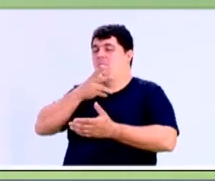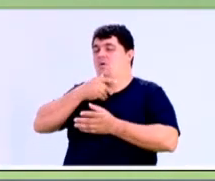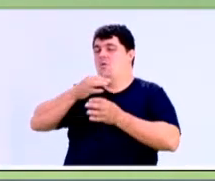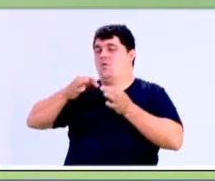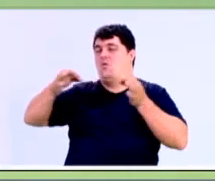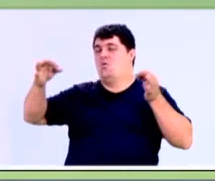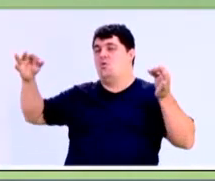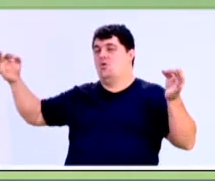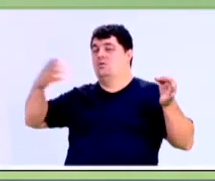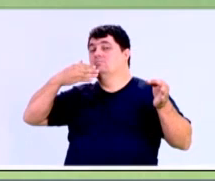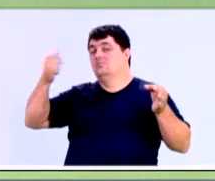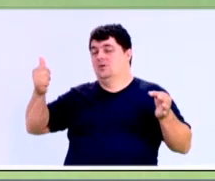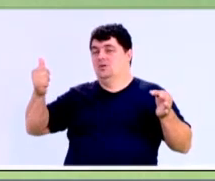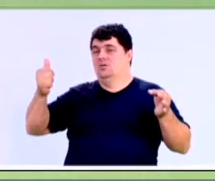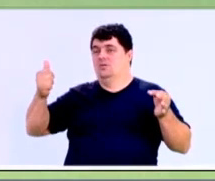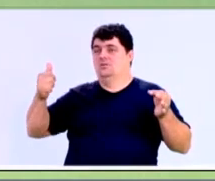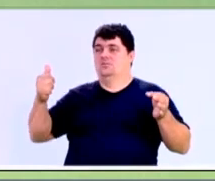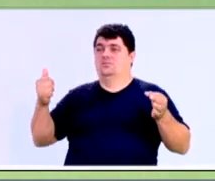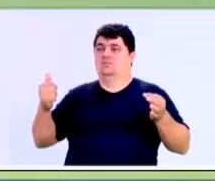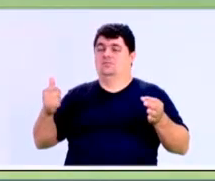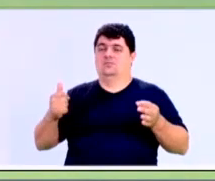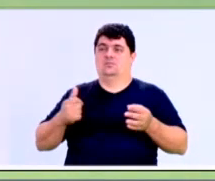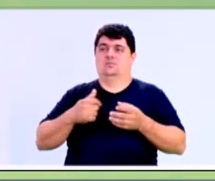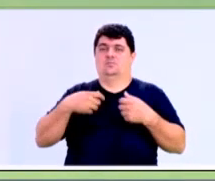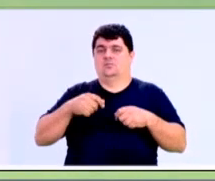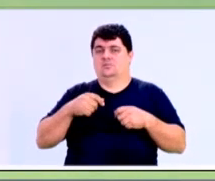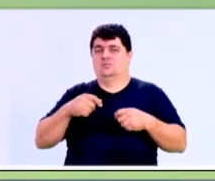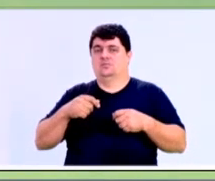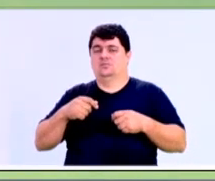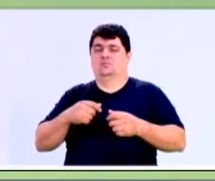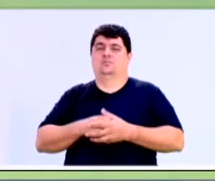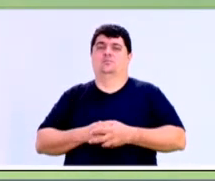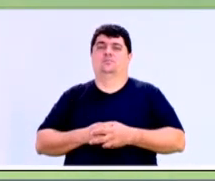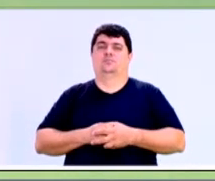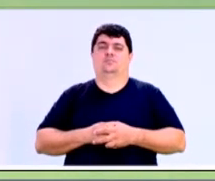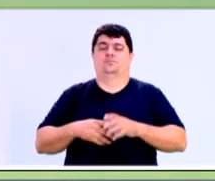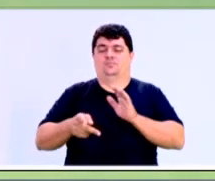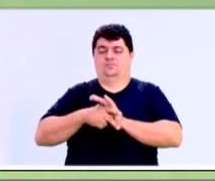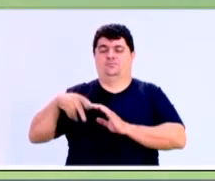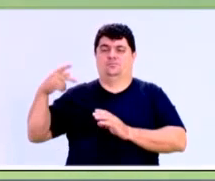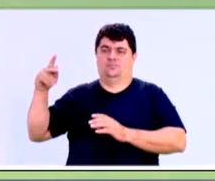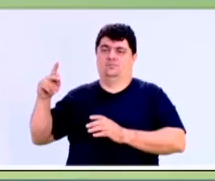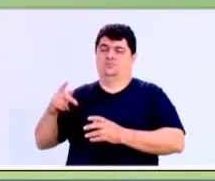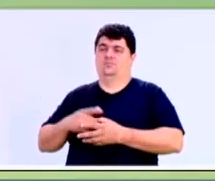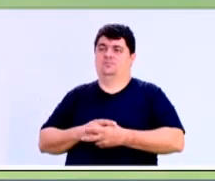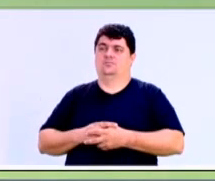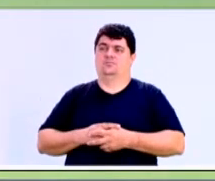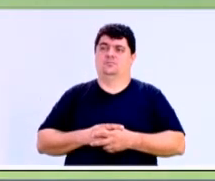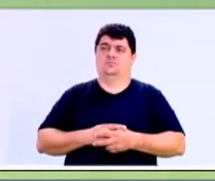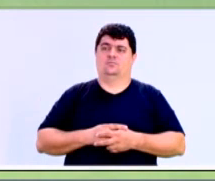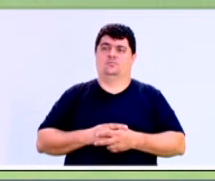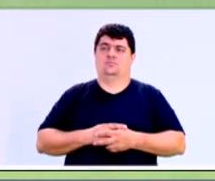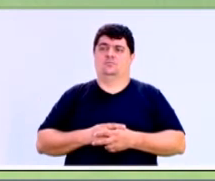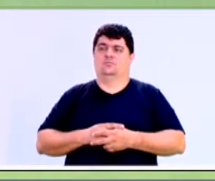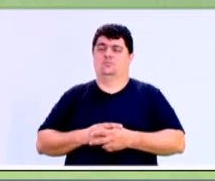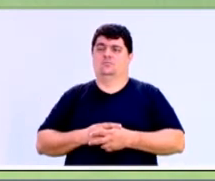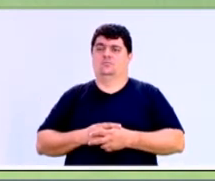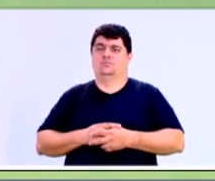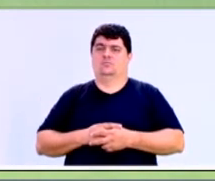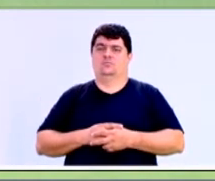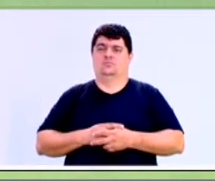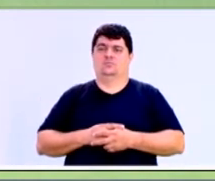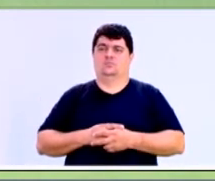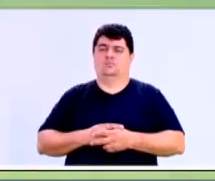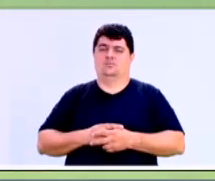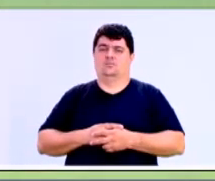de temporal aqui que vai ser financiado por fornecedores. Ok? Fórmula para encontrar compras aqui, a gente